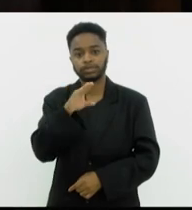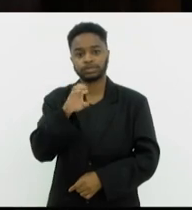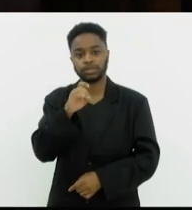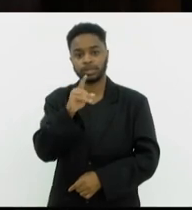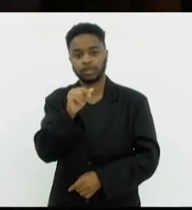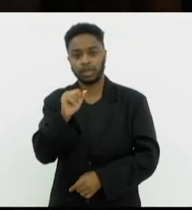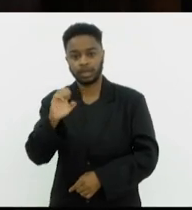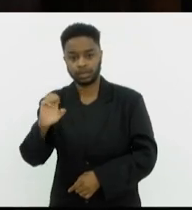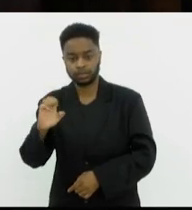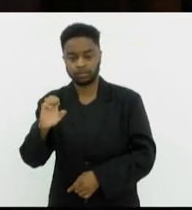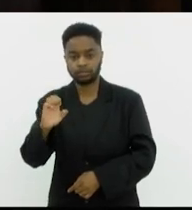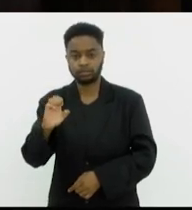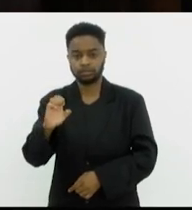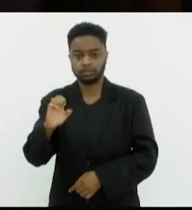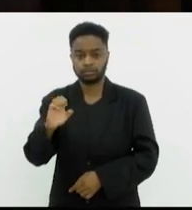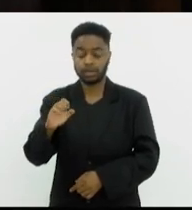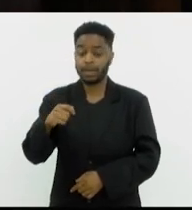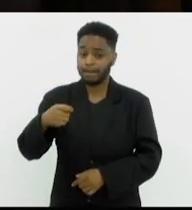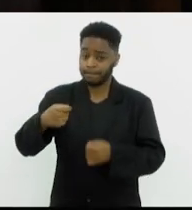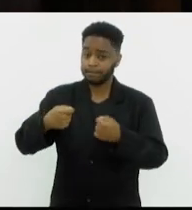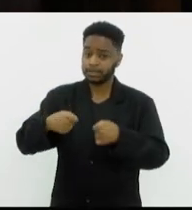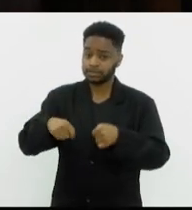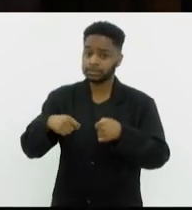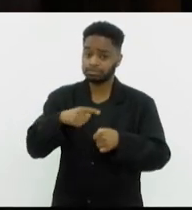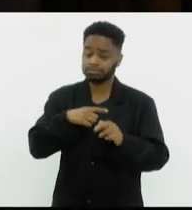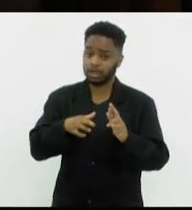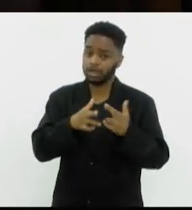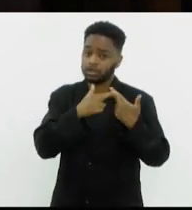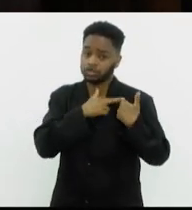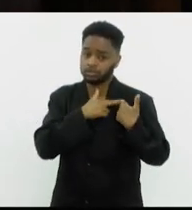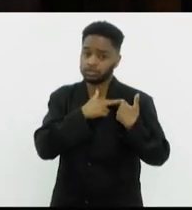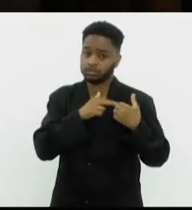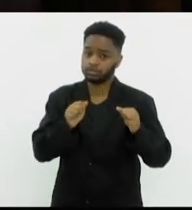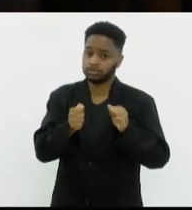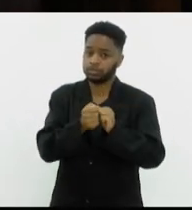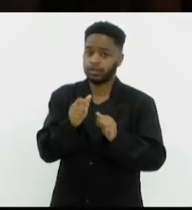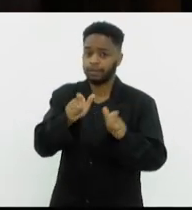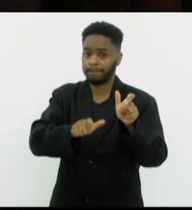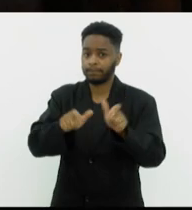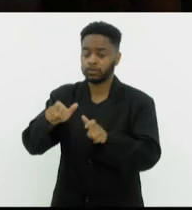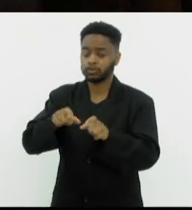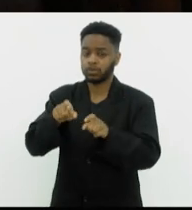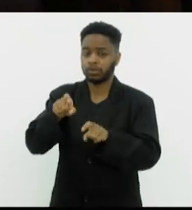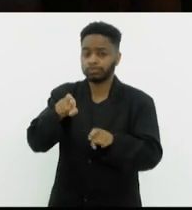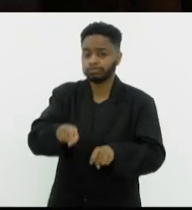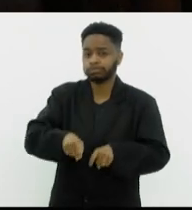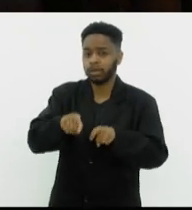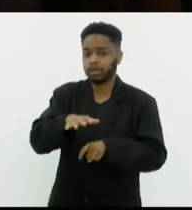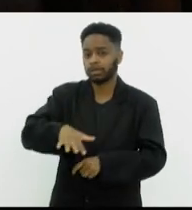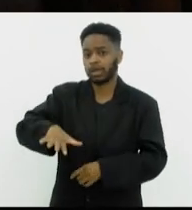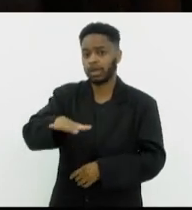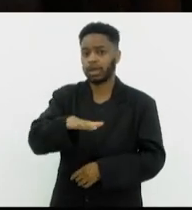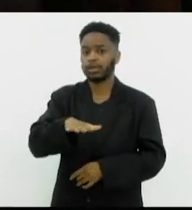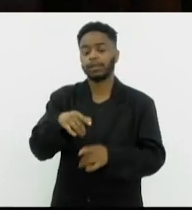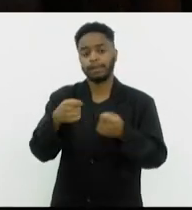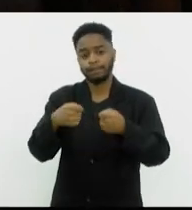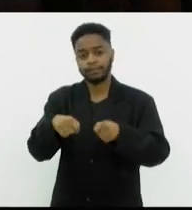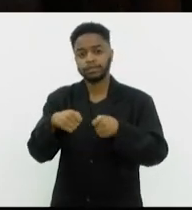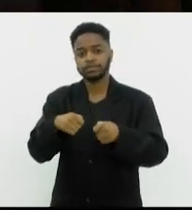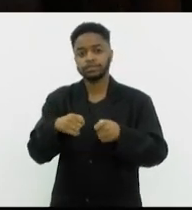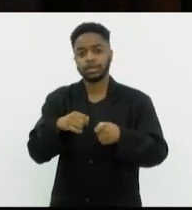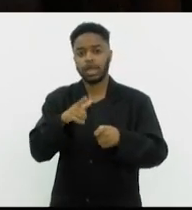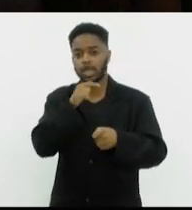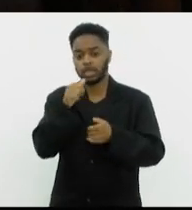SEDAI precisam se responsabilizar com os agricultores e as agricultoras da região, fazer a dragagem